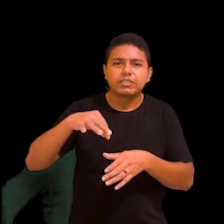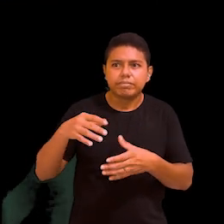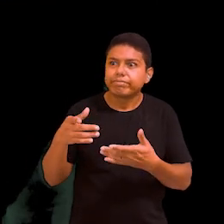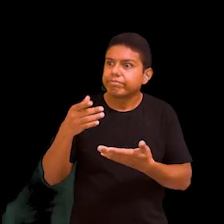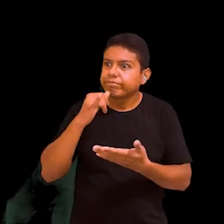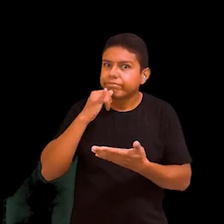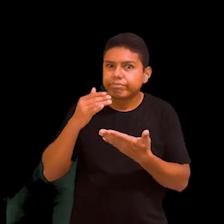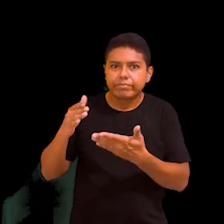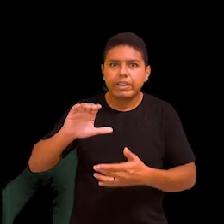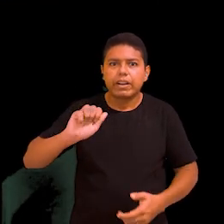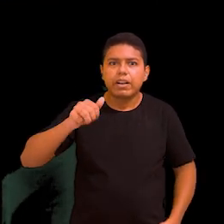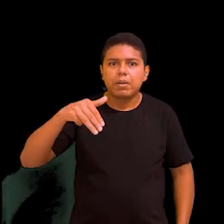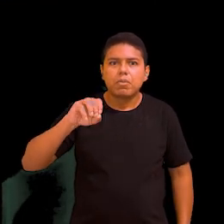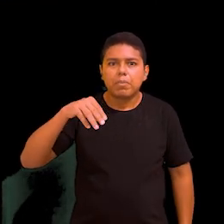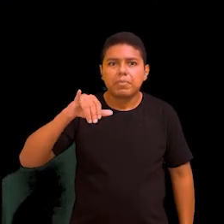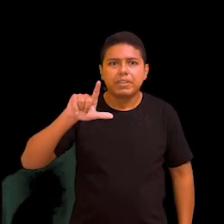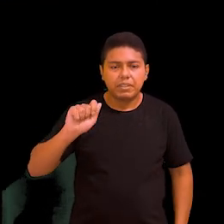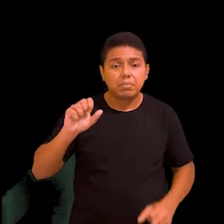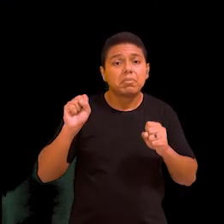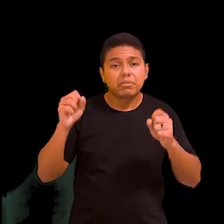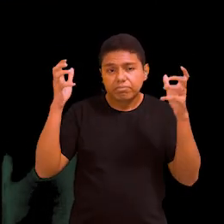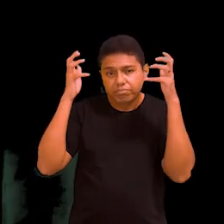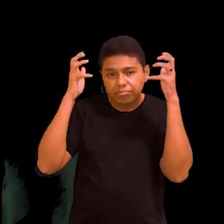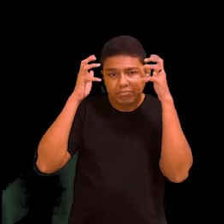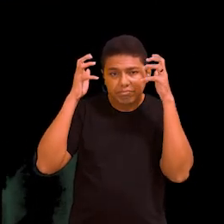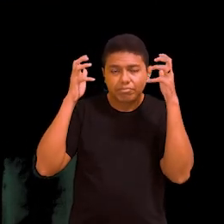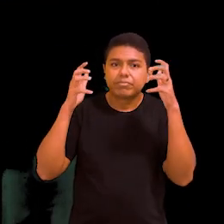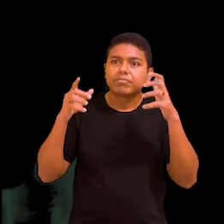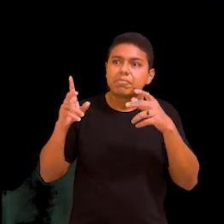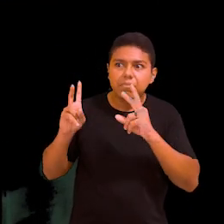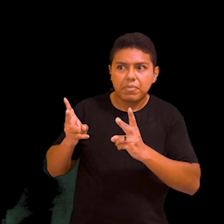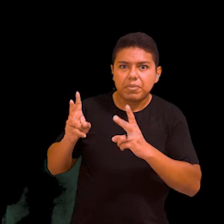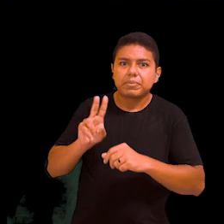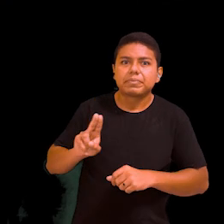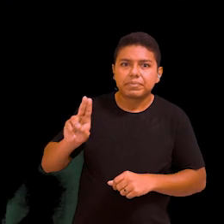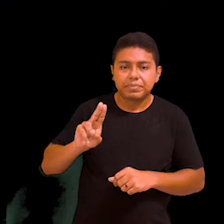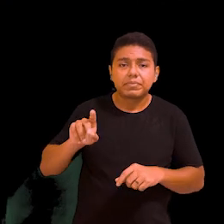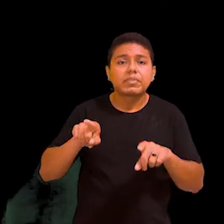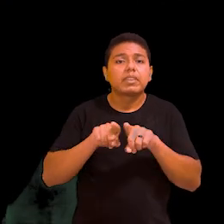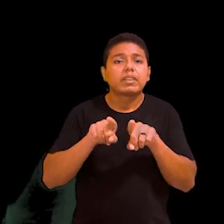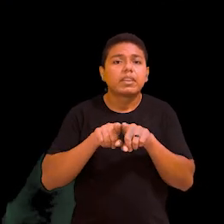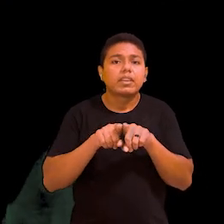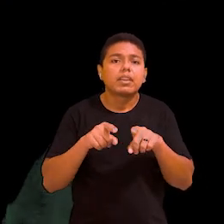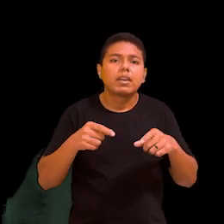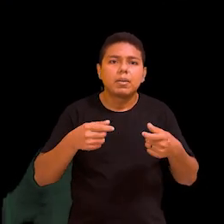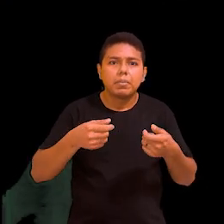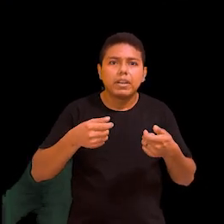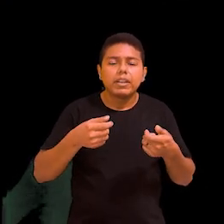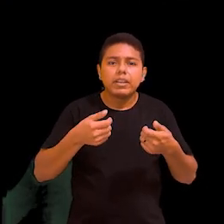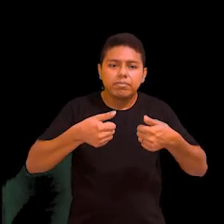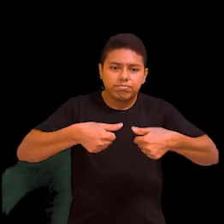camomila, que pode ser utilizada neste banho de assento. É importante ainda ressaltar a importância